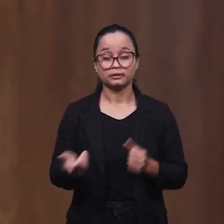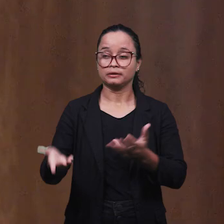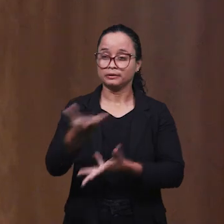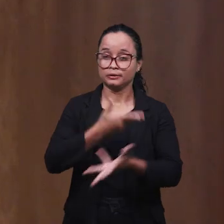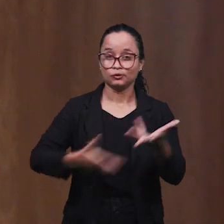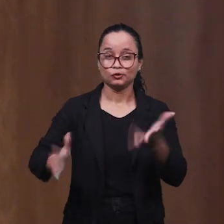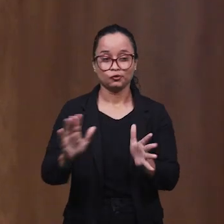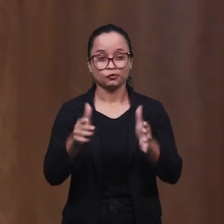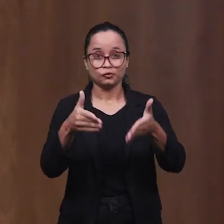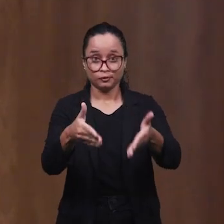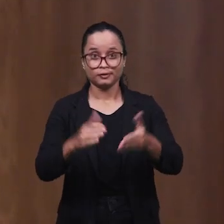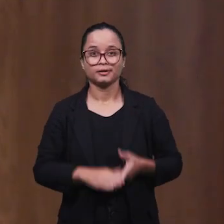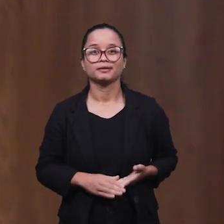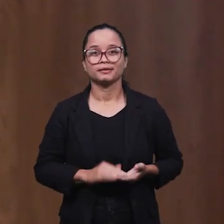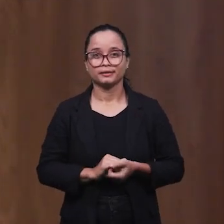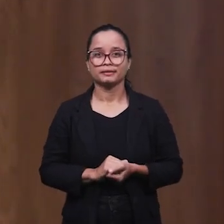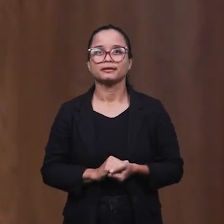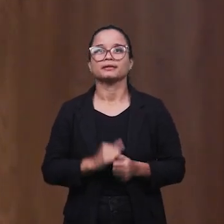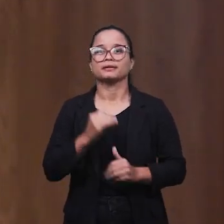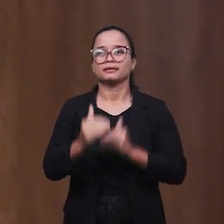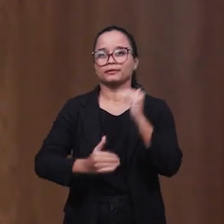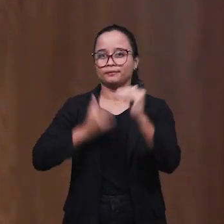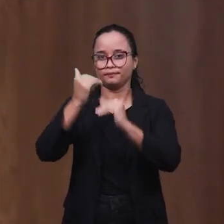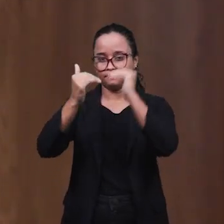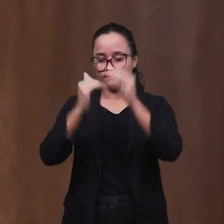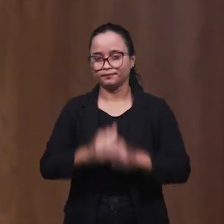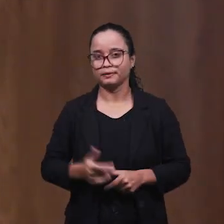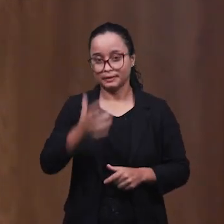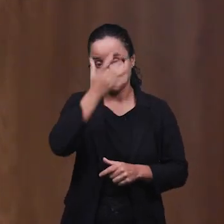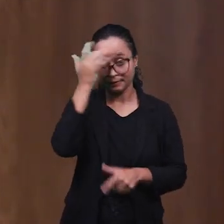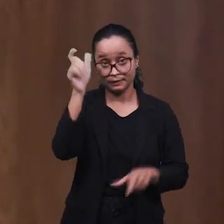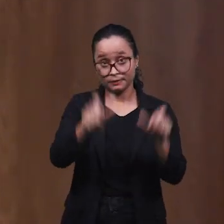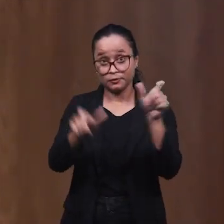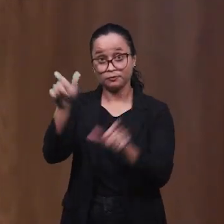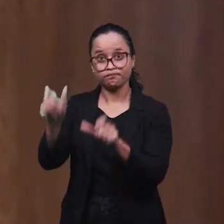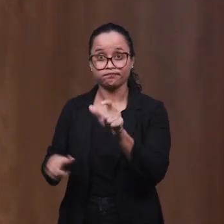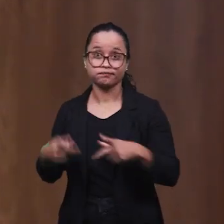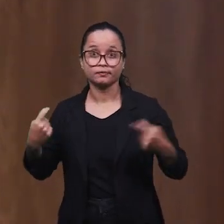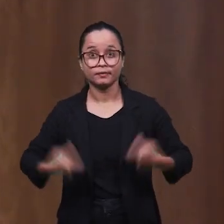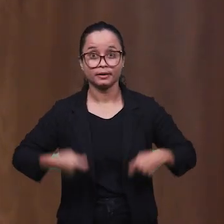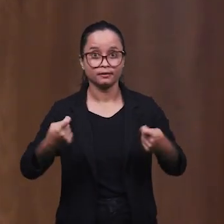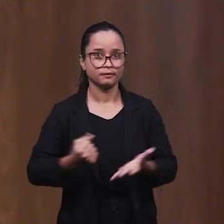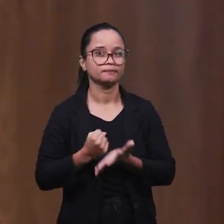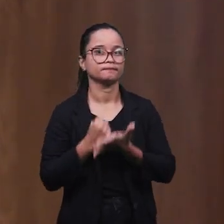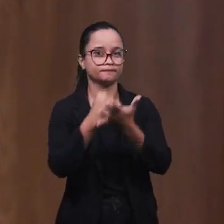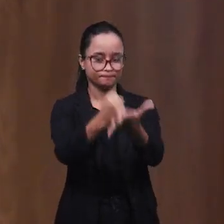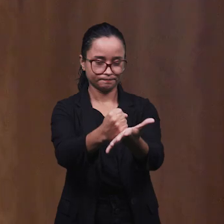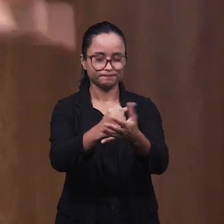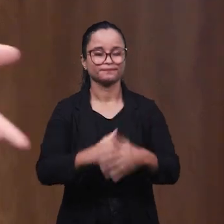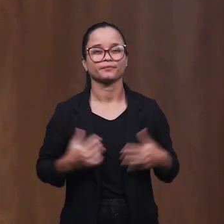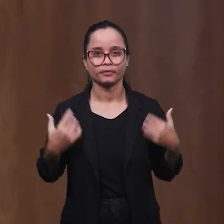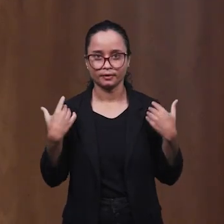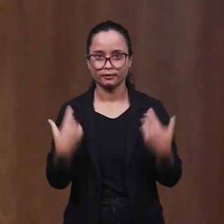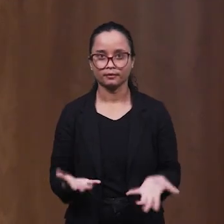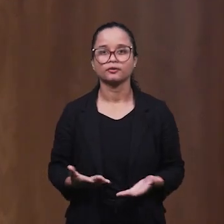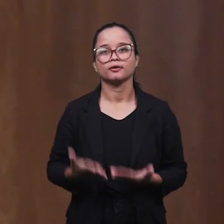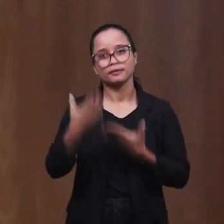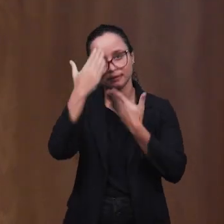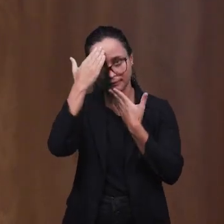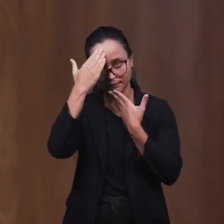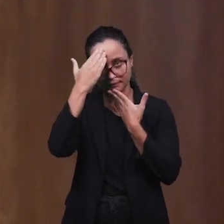empenhando nesta promoção, né, das pessoas que necessitam de acessibilidade. Então nós